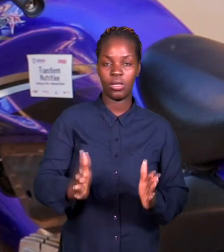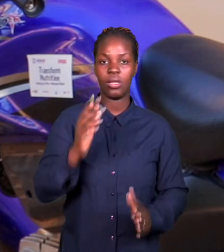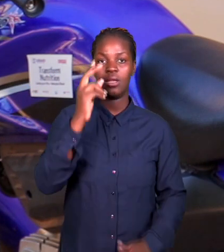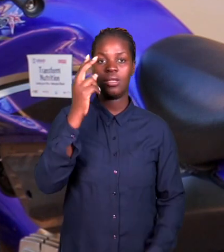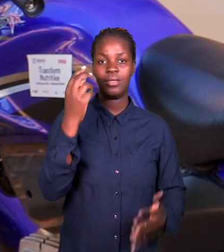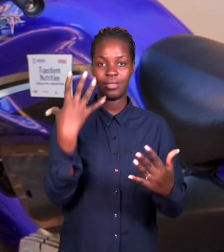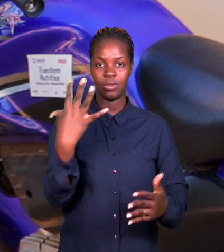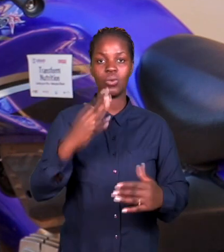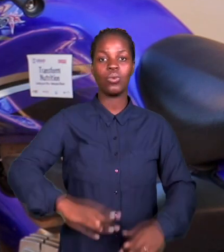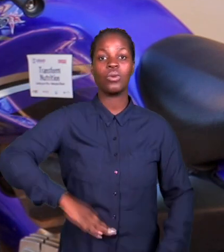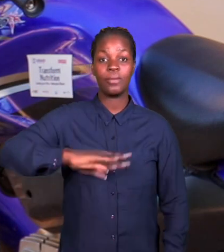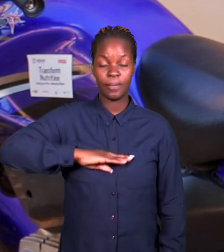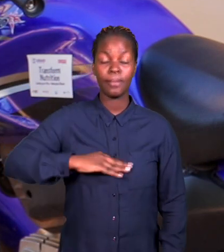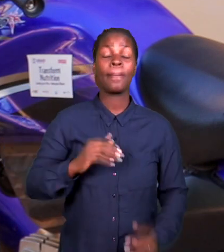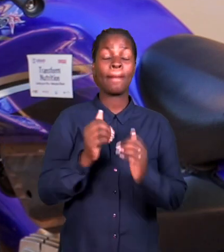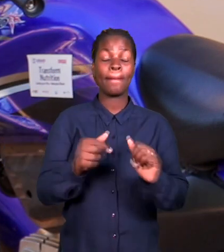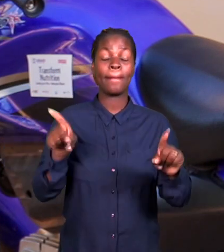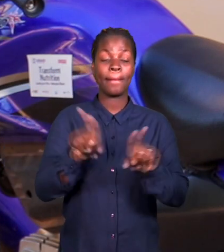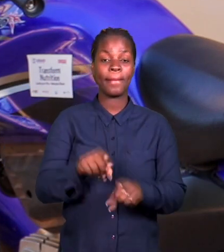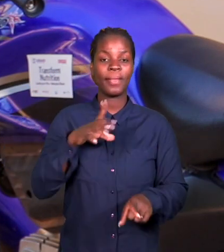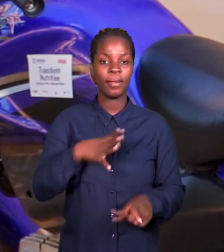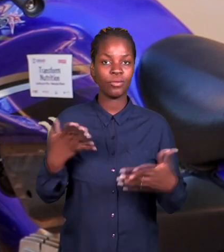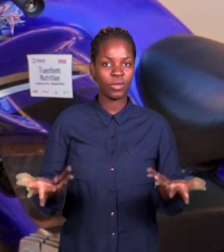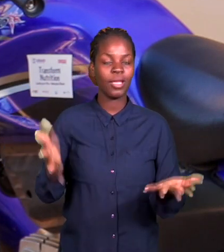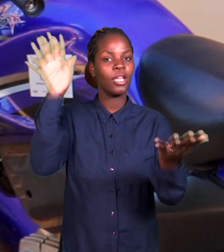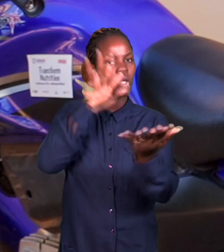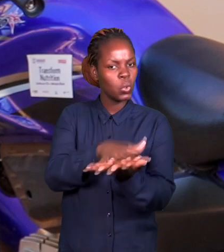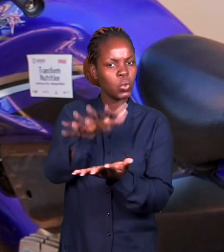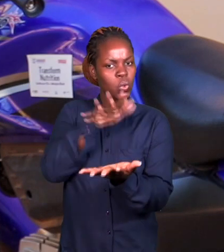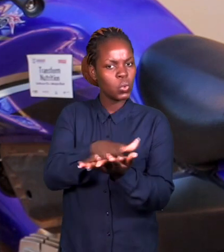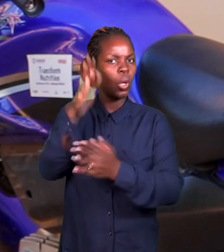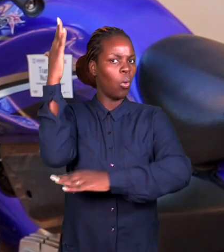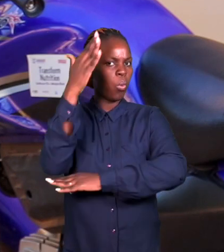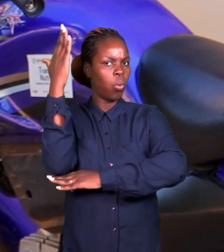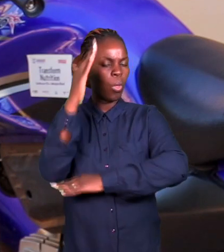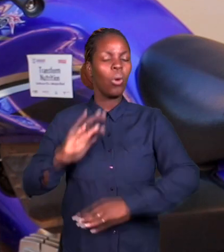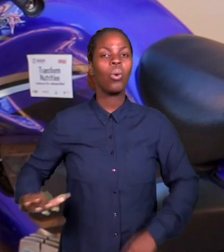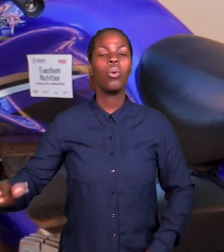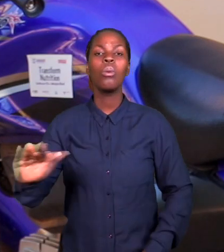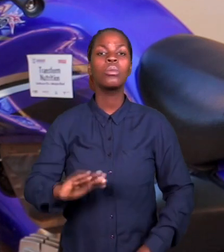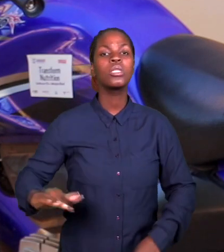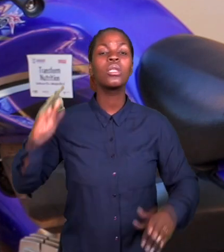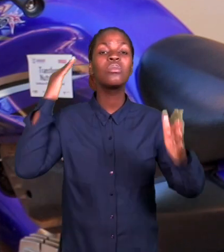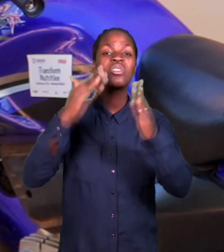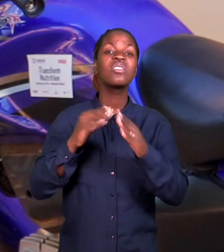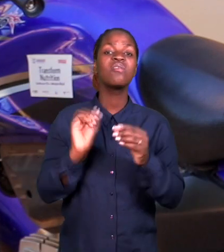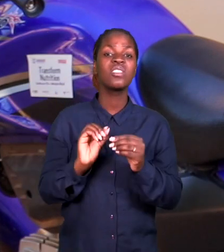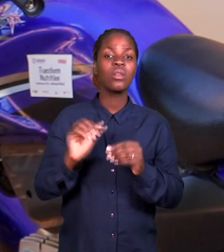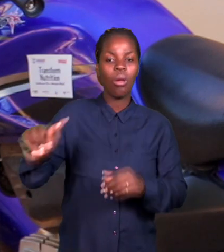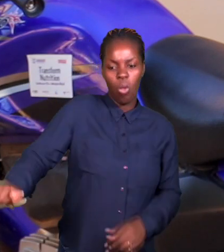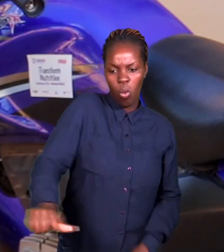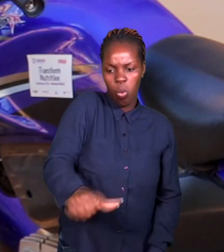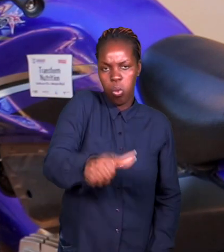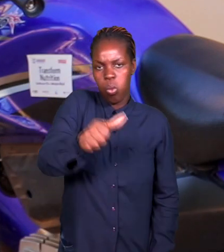e também temos aquilo que são as orientações direcionadas para as comunidades naquilo que é